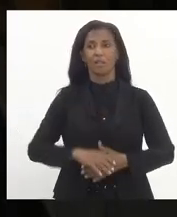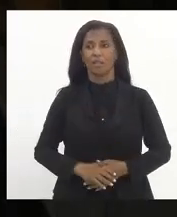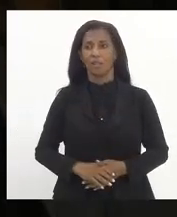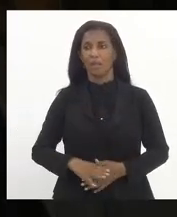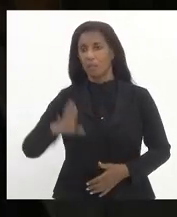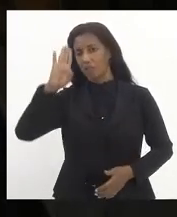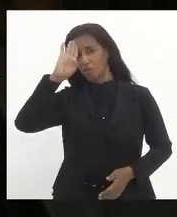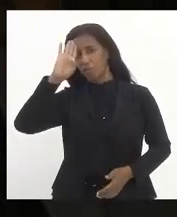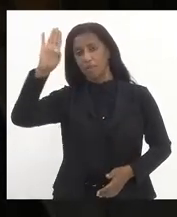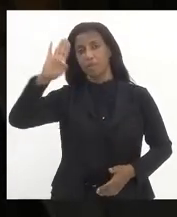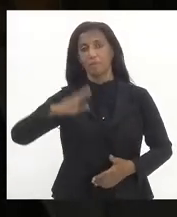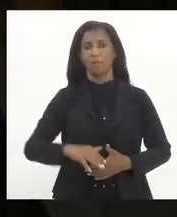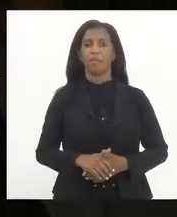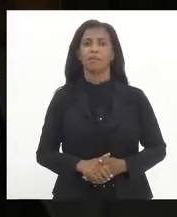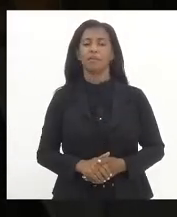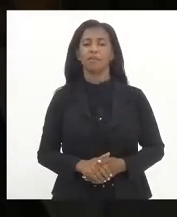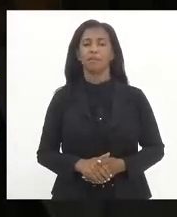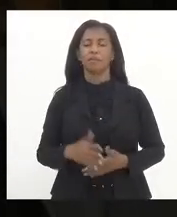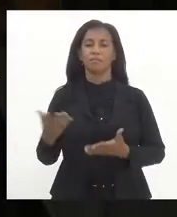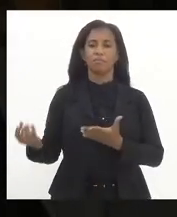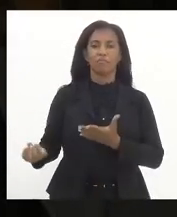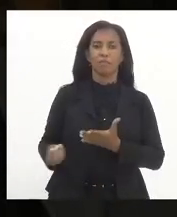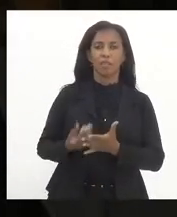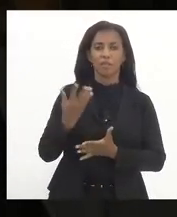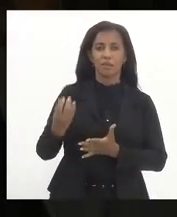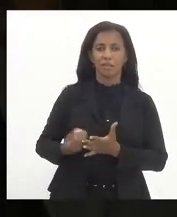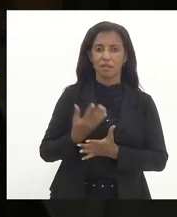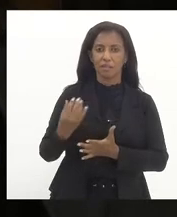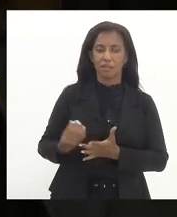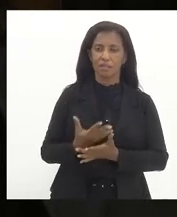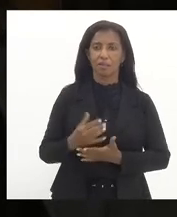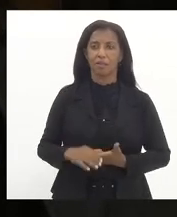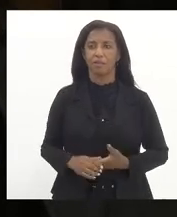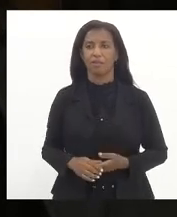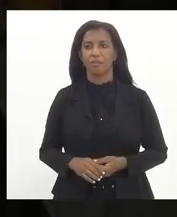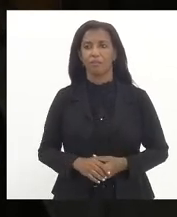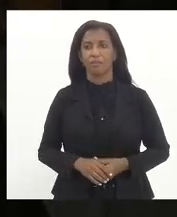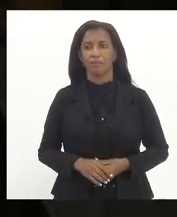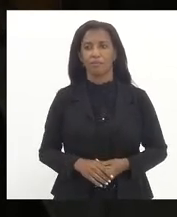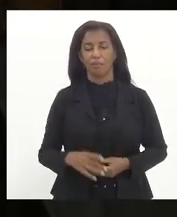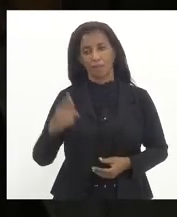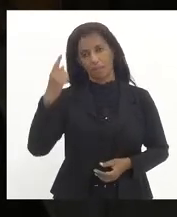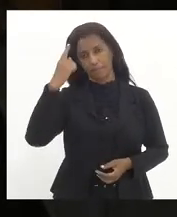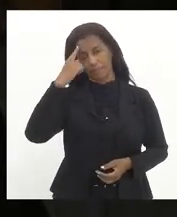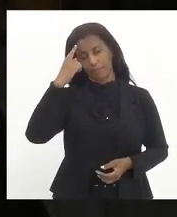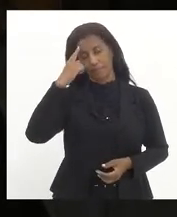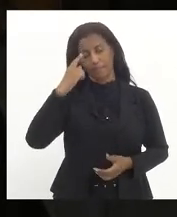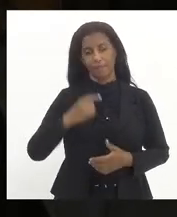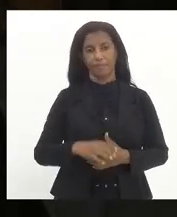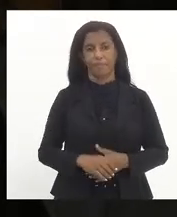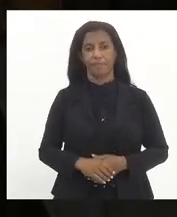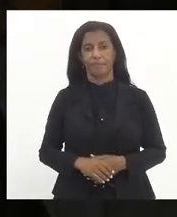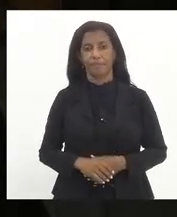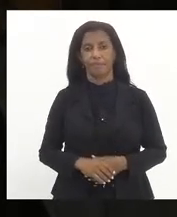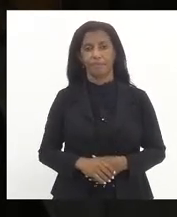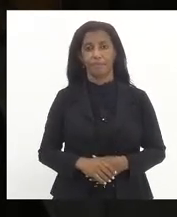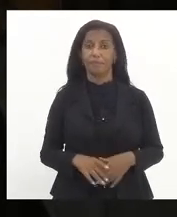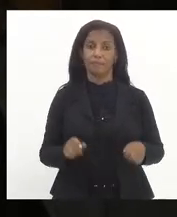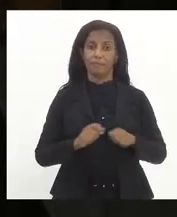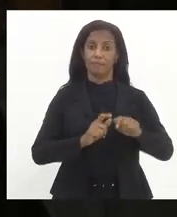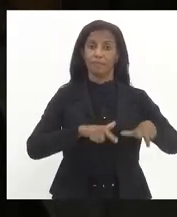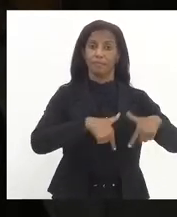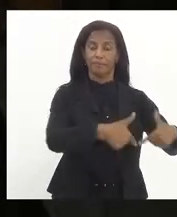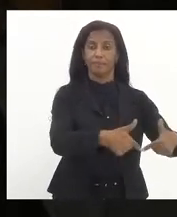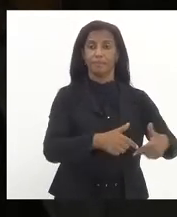das principais iniciativas para pensar e fazer,